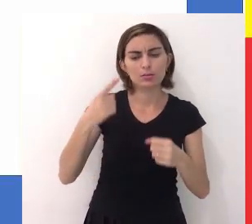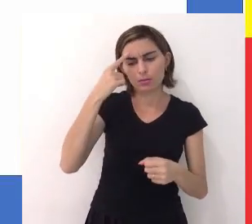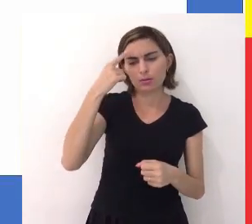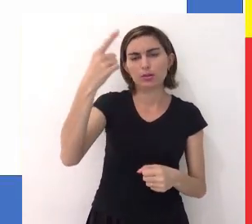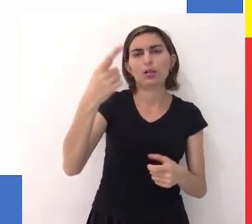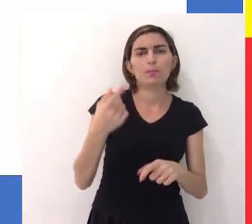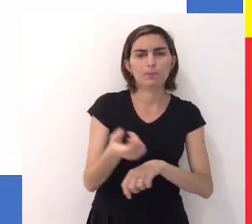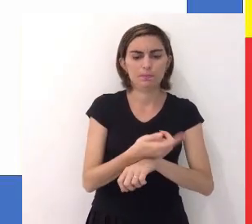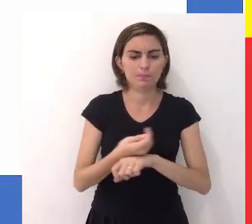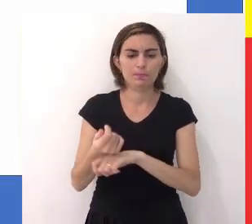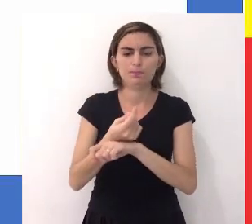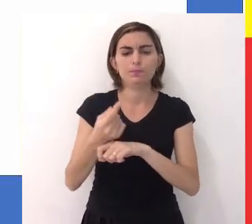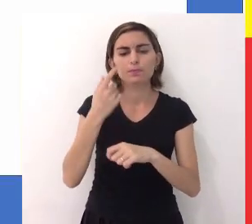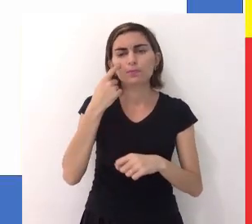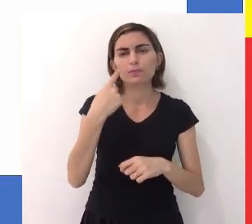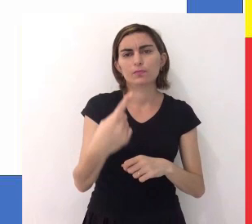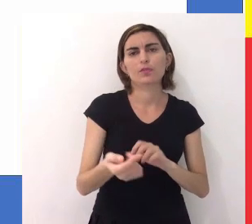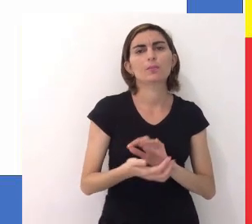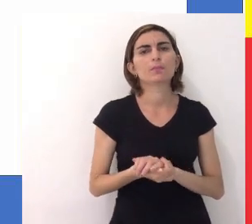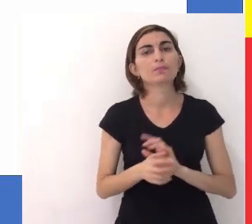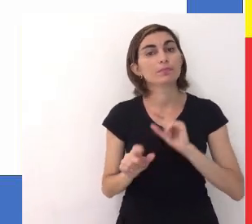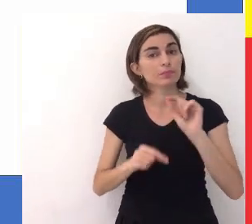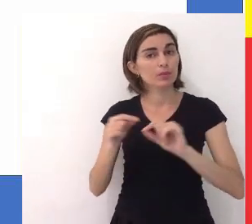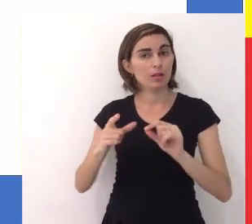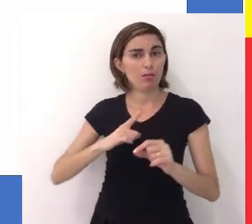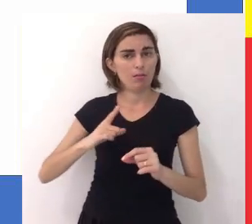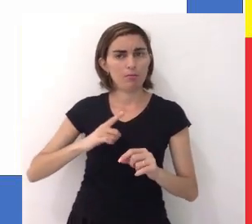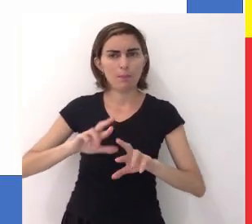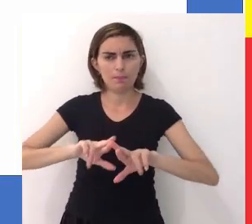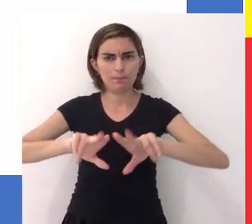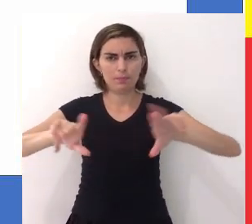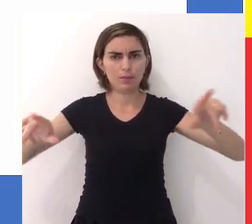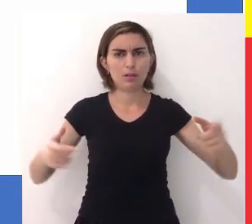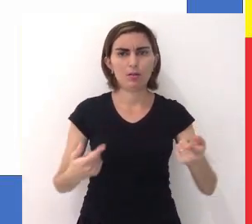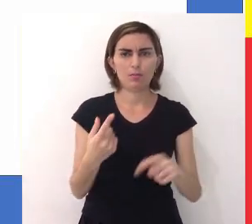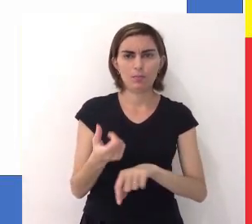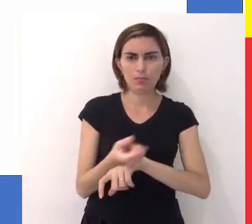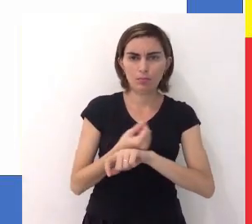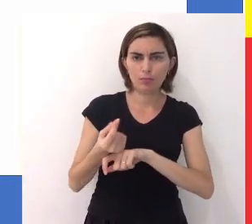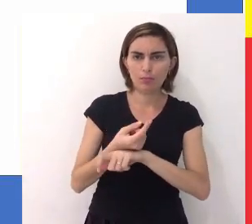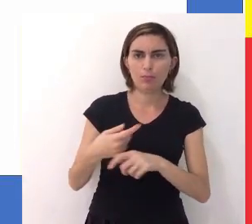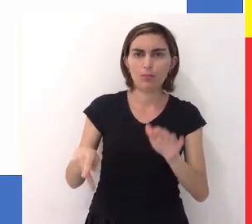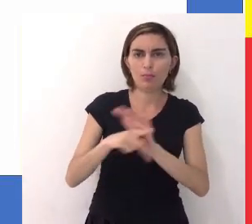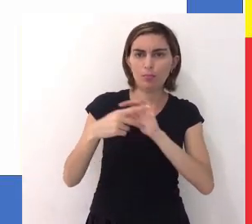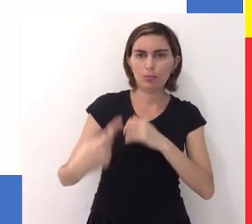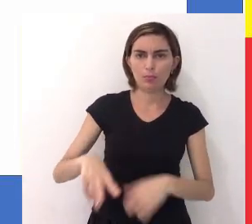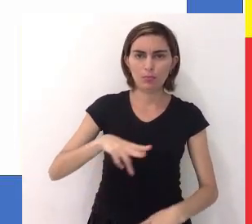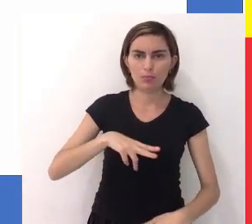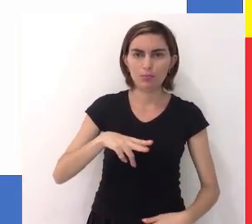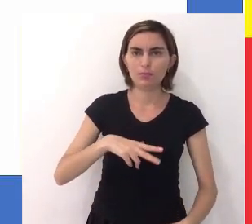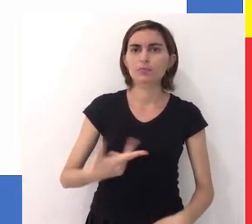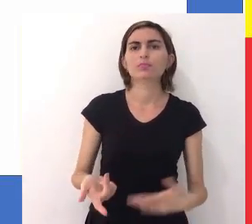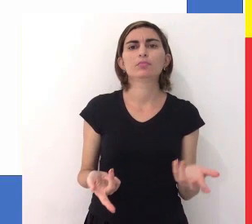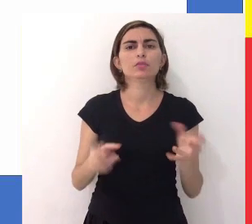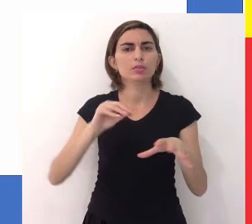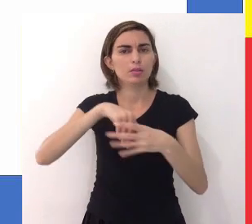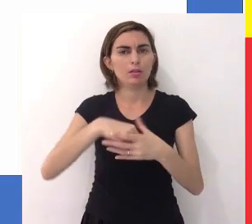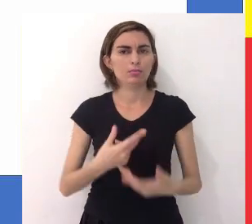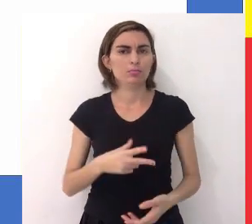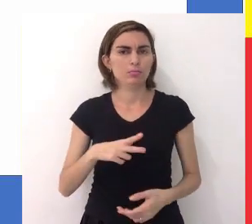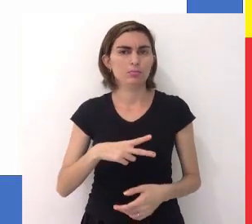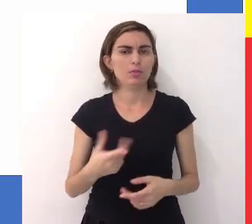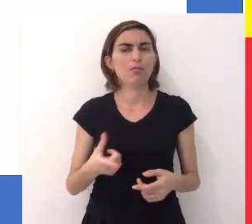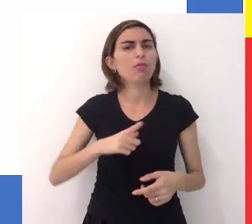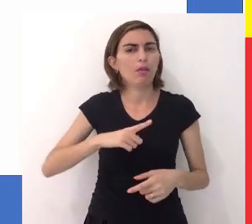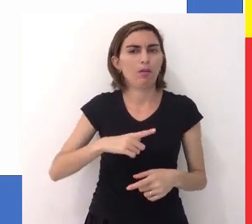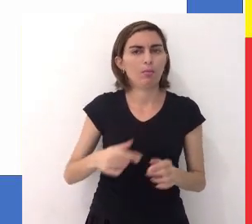ideia capitalista? Observa na tela, tá? A gente vai ter os fatores, tá, do capitalismo. Propriedade privada, tem que ter a propriedade,